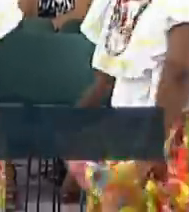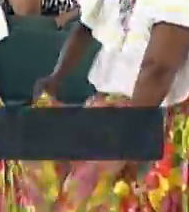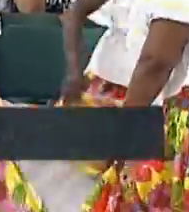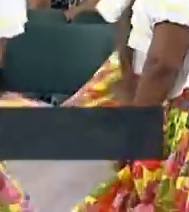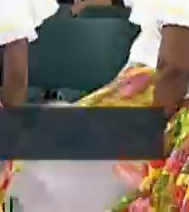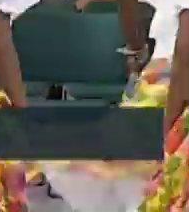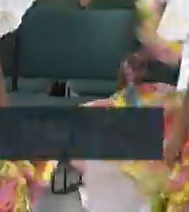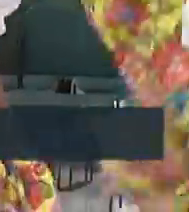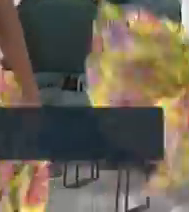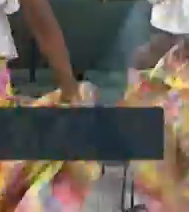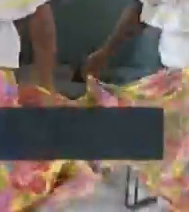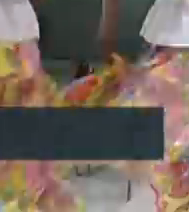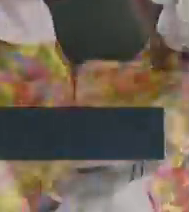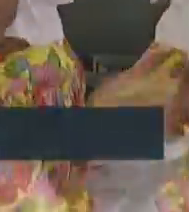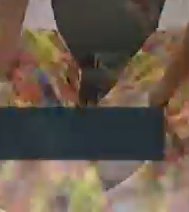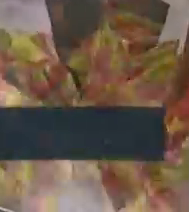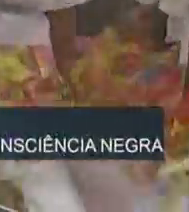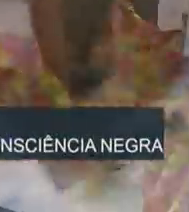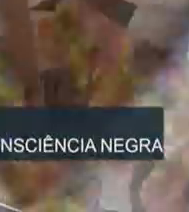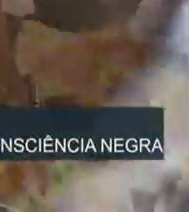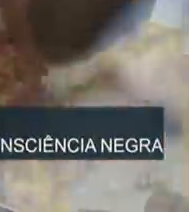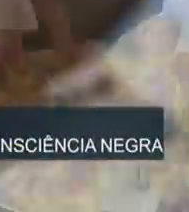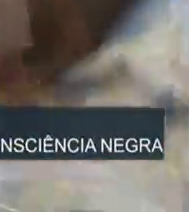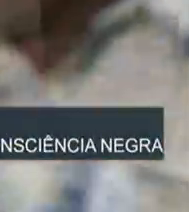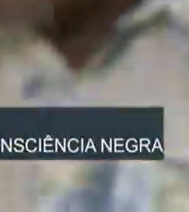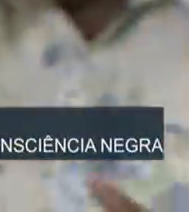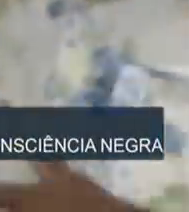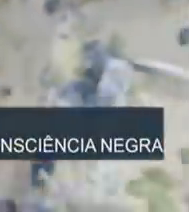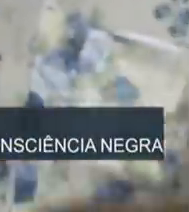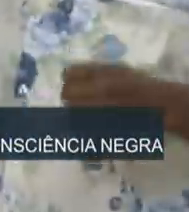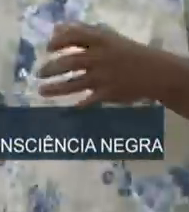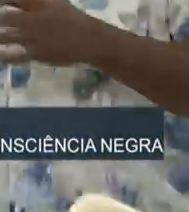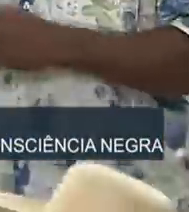ba eu fui na Festa do Santo e